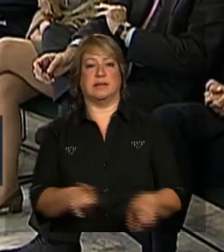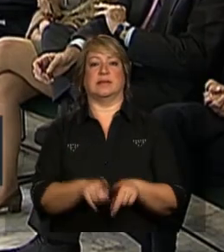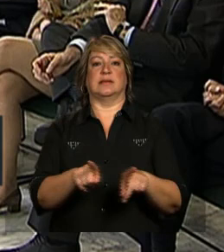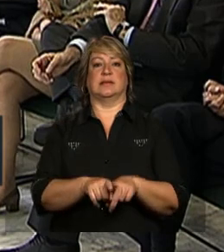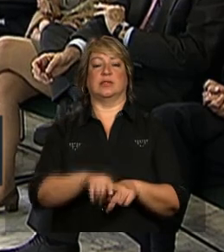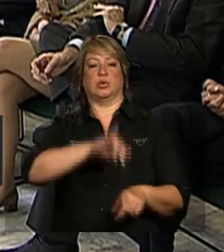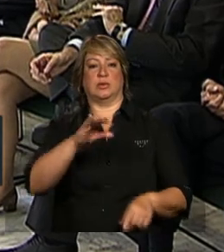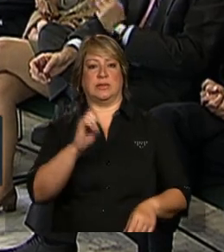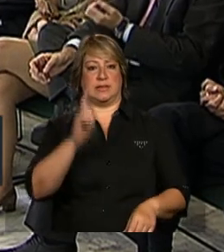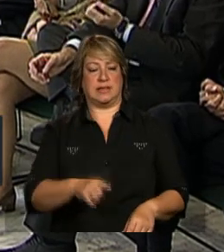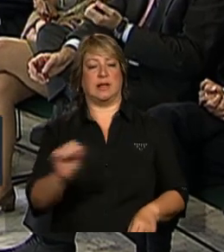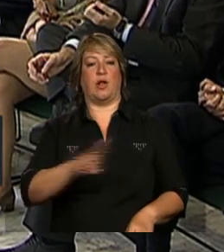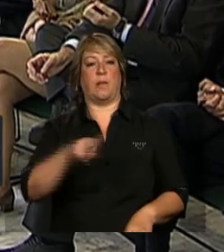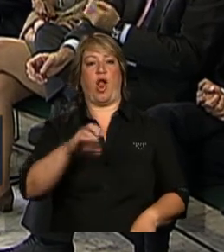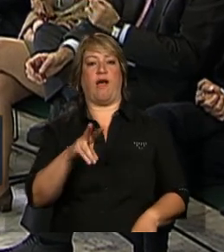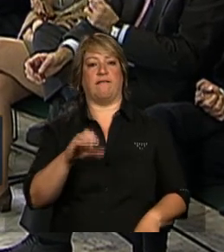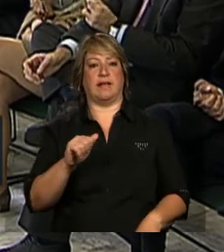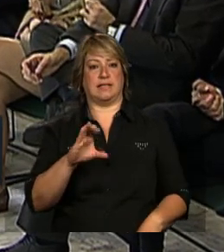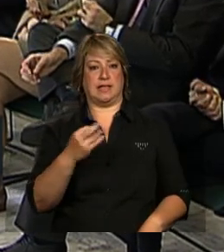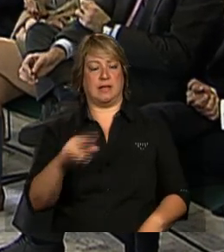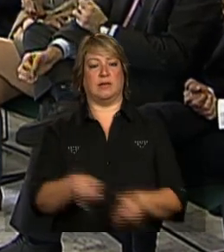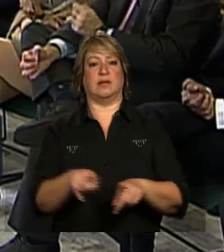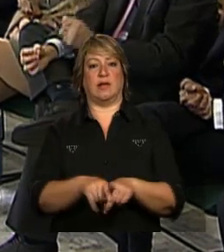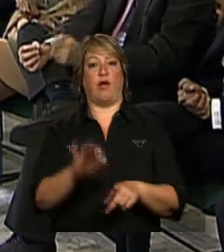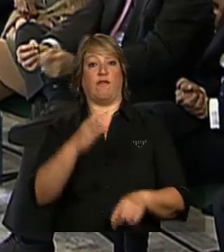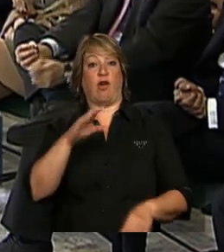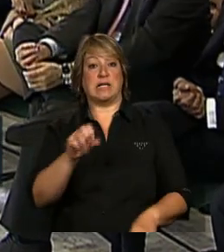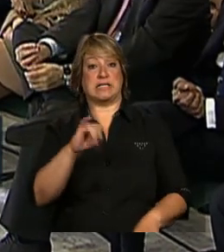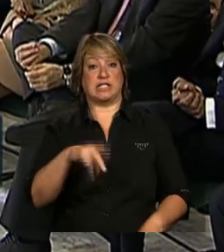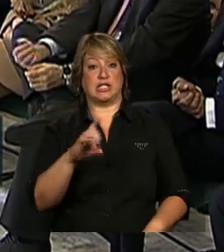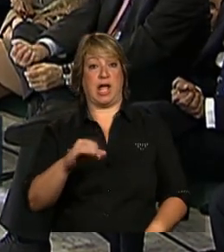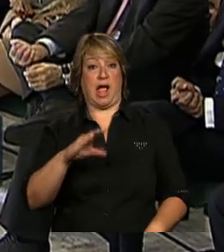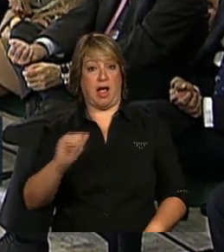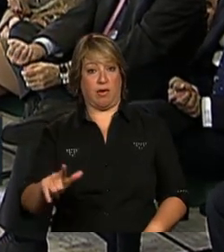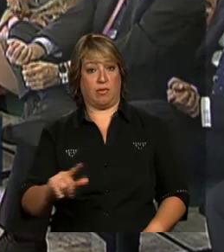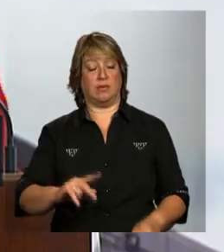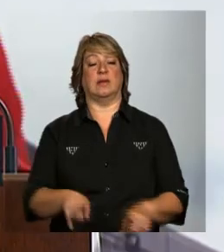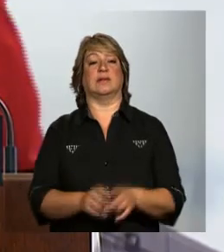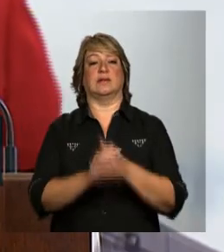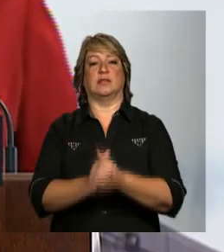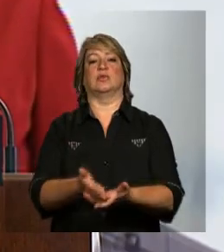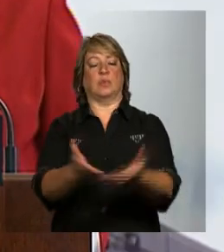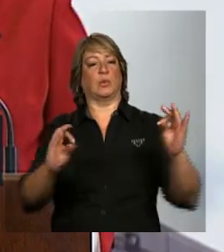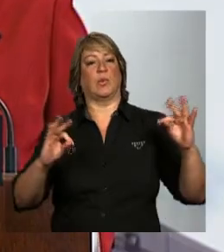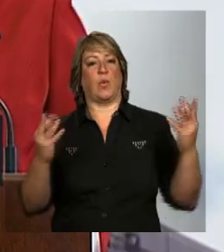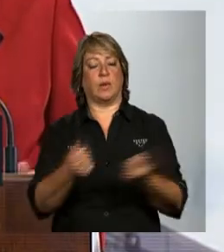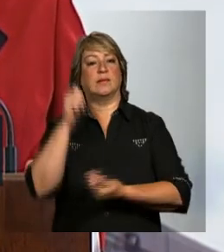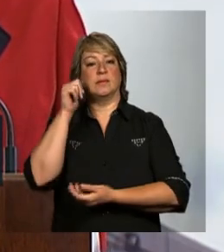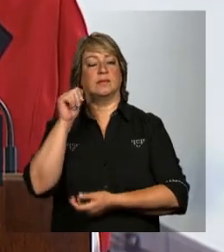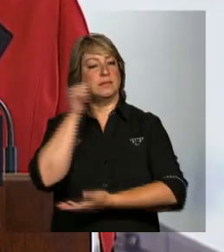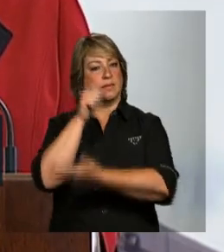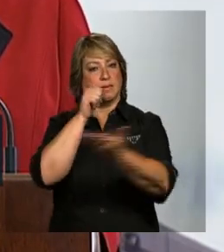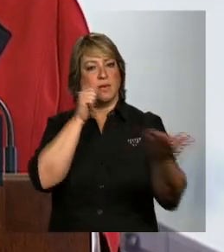José Calixto da Nova Central Miguel Torres da Força Sindical queria cumprimentar as